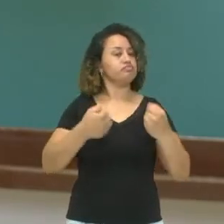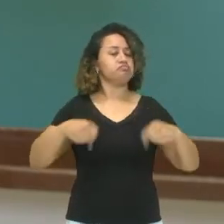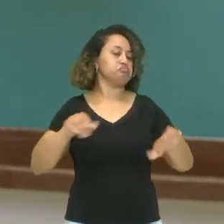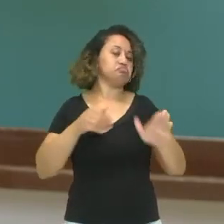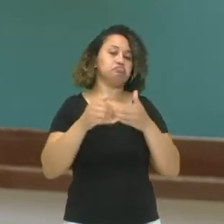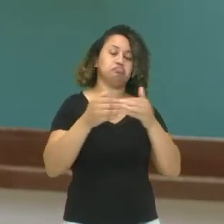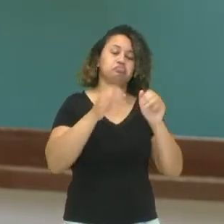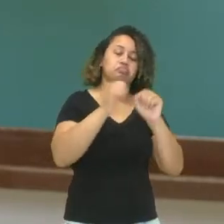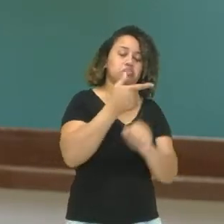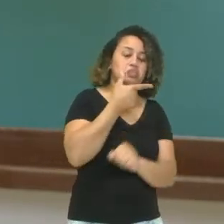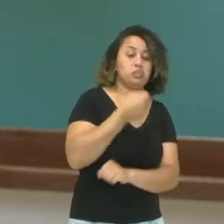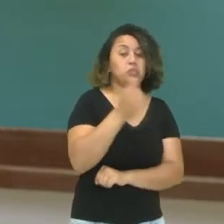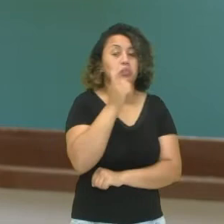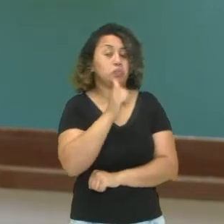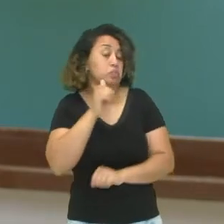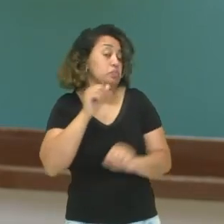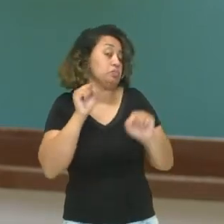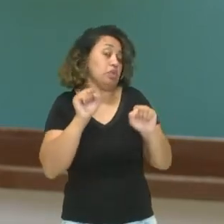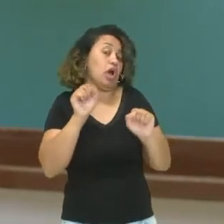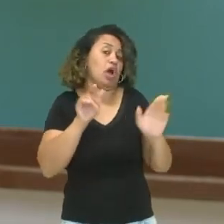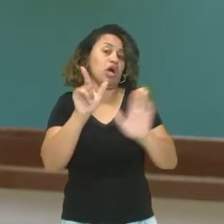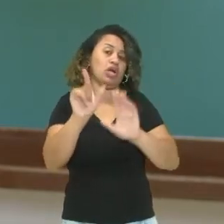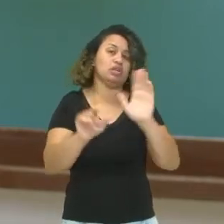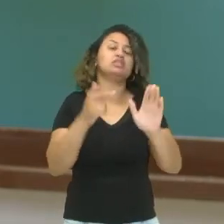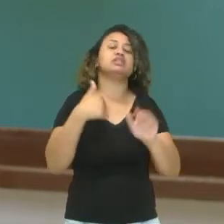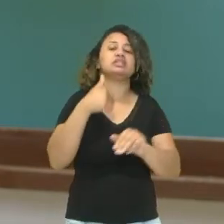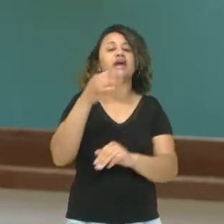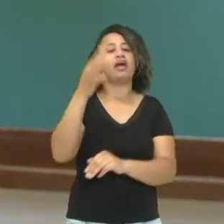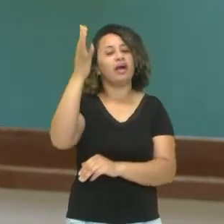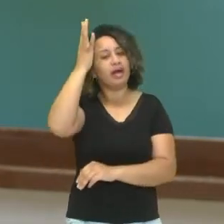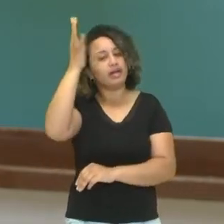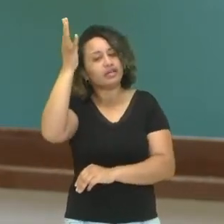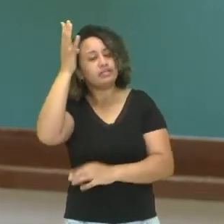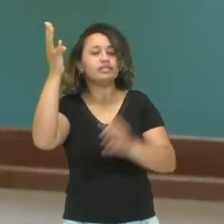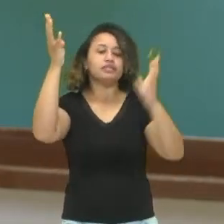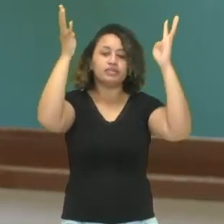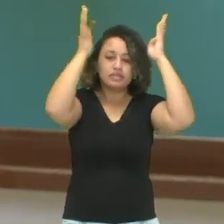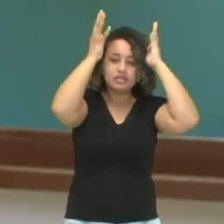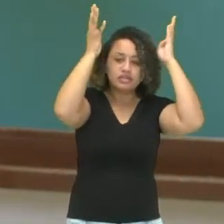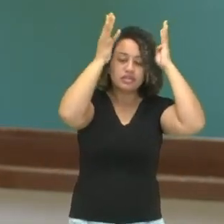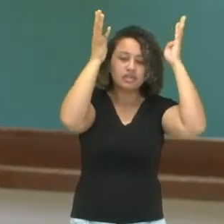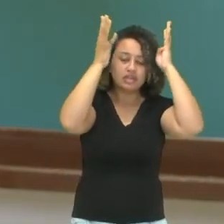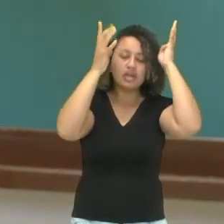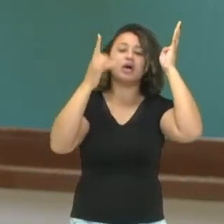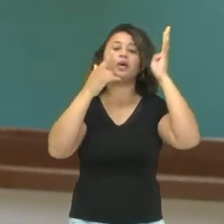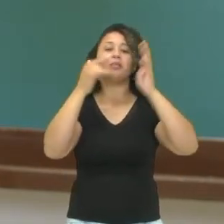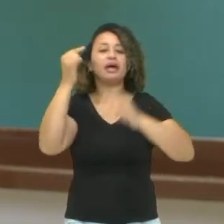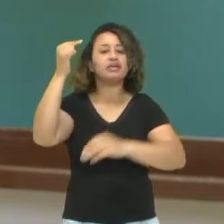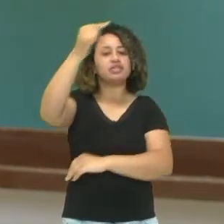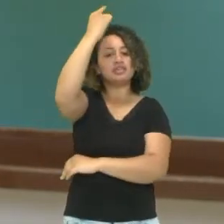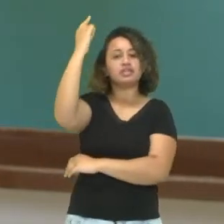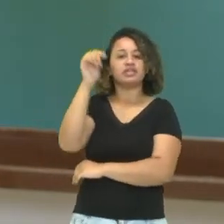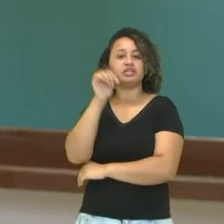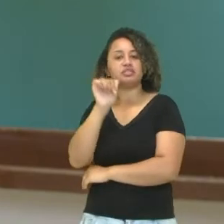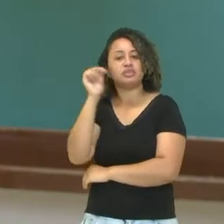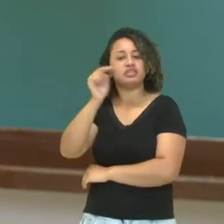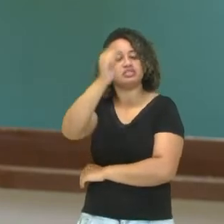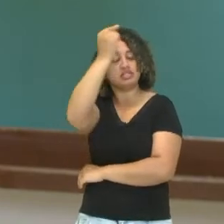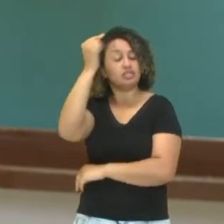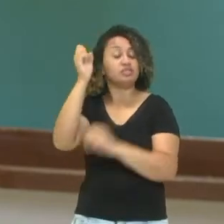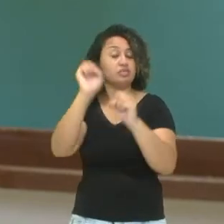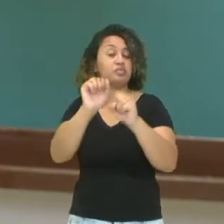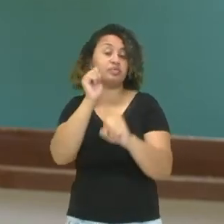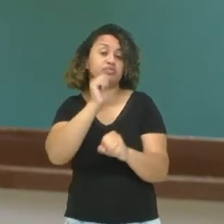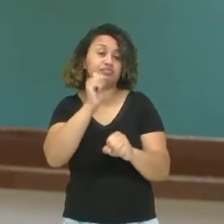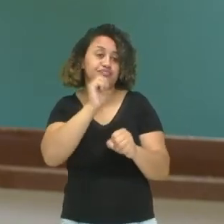pode ser homem ou mulher, para ser pajé, cacique, ou mesmo mãe de santo, pai de santo. Mas também existem religiões que as mulheres